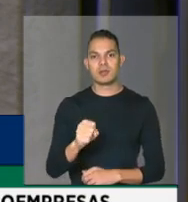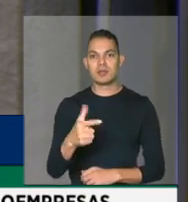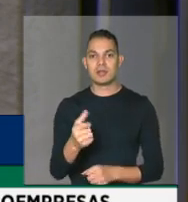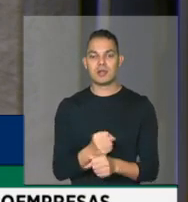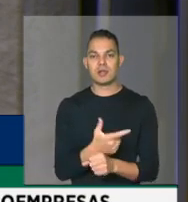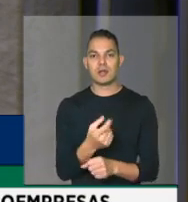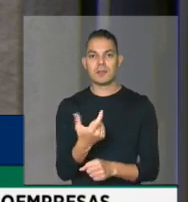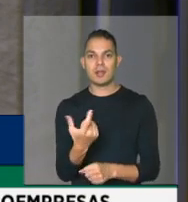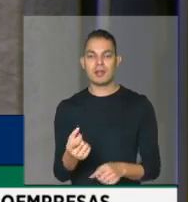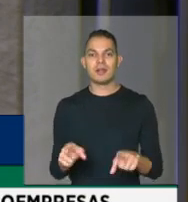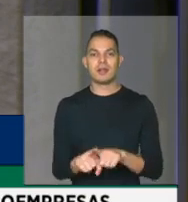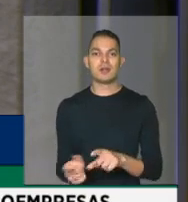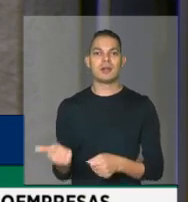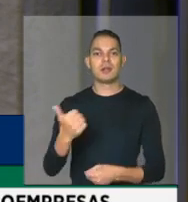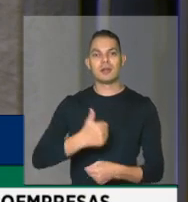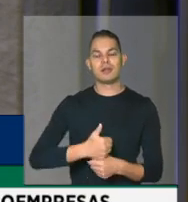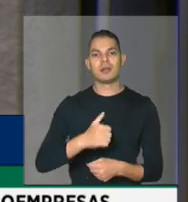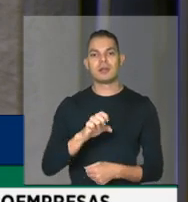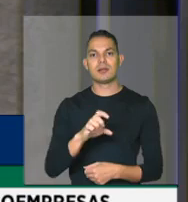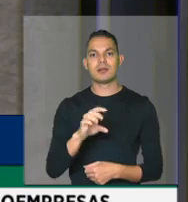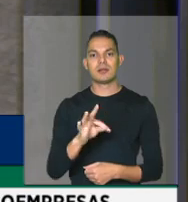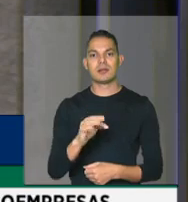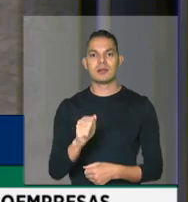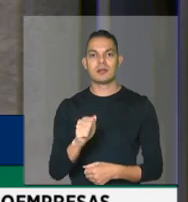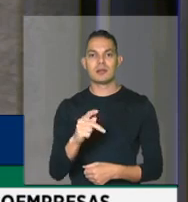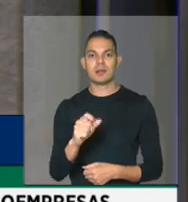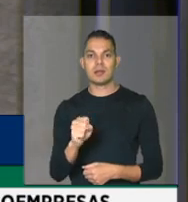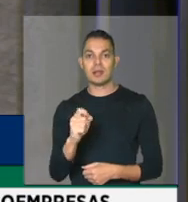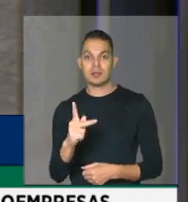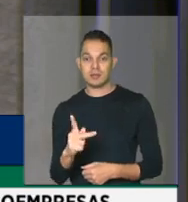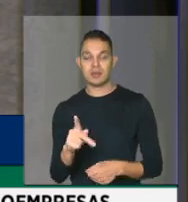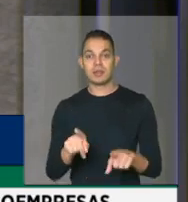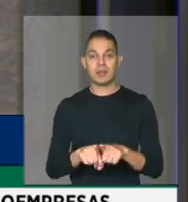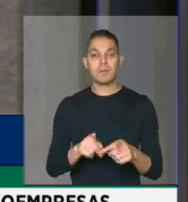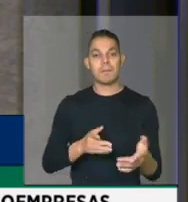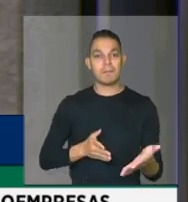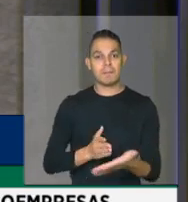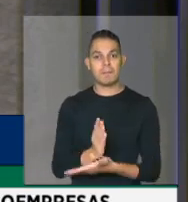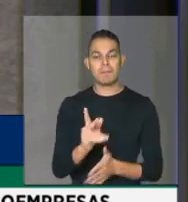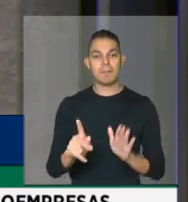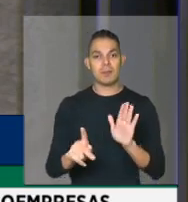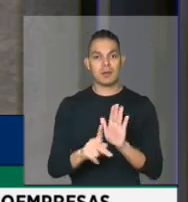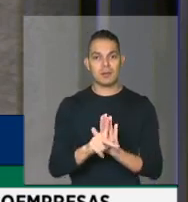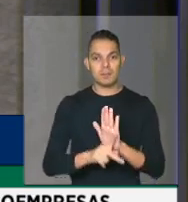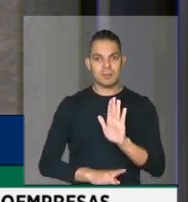1282/2020 e do substitutivo da CETASP, e no mérito pela aprovação do projeto número